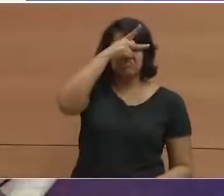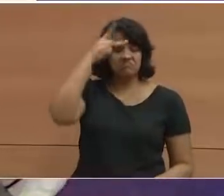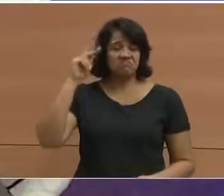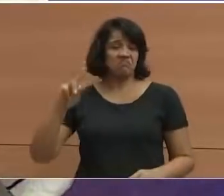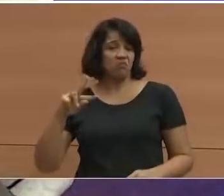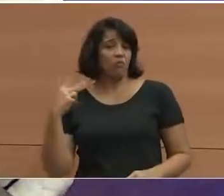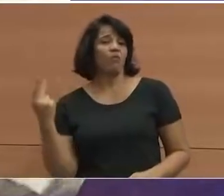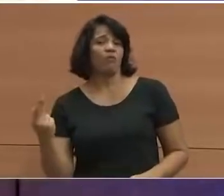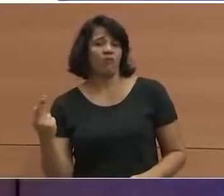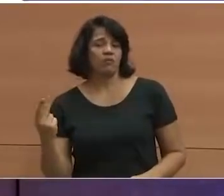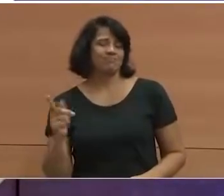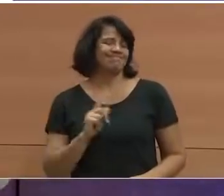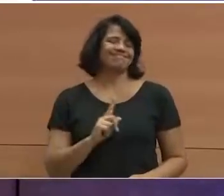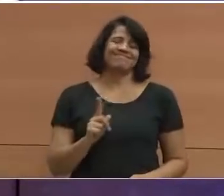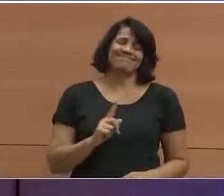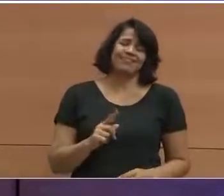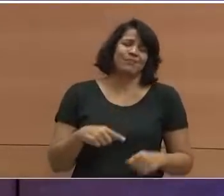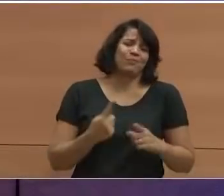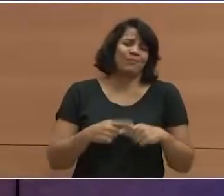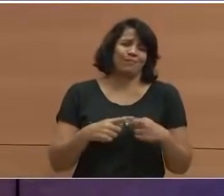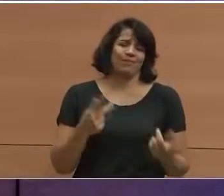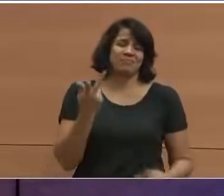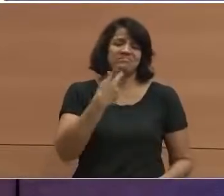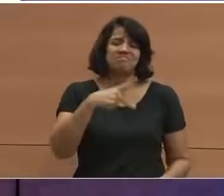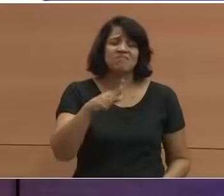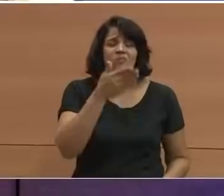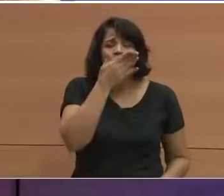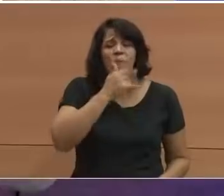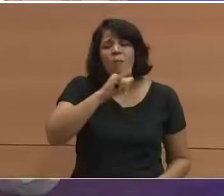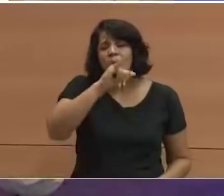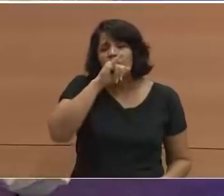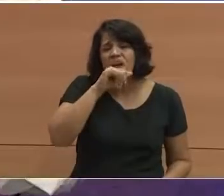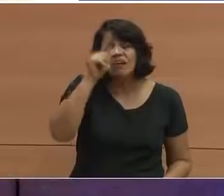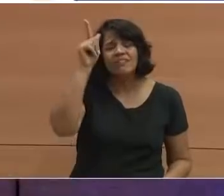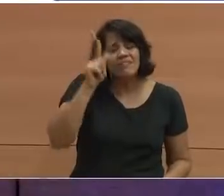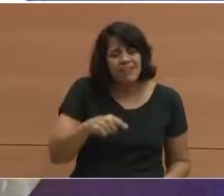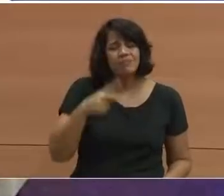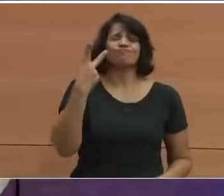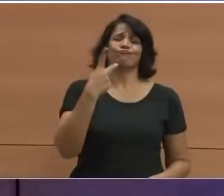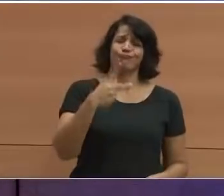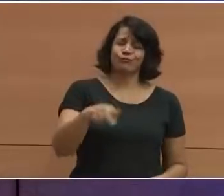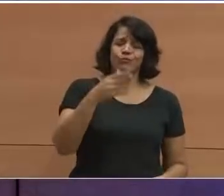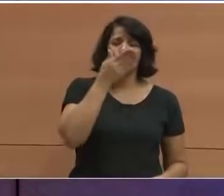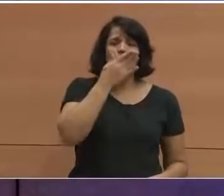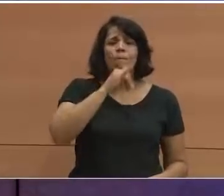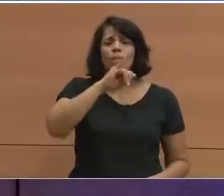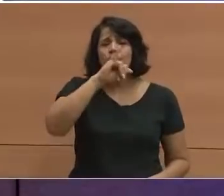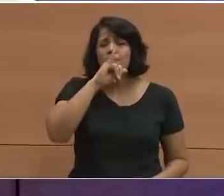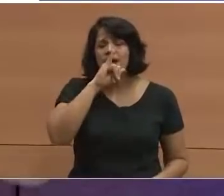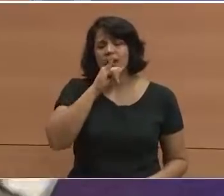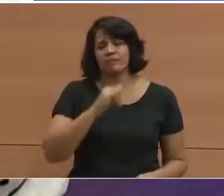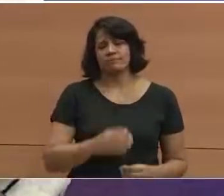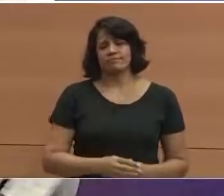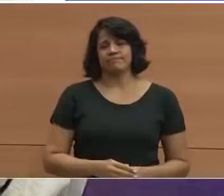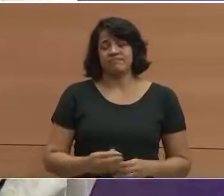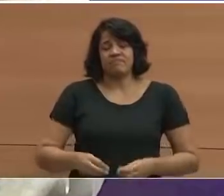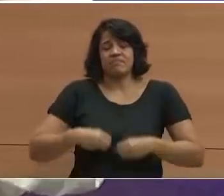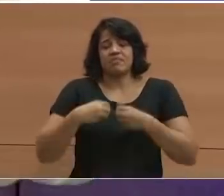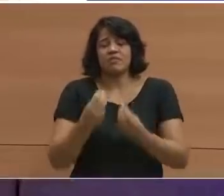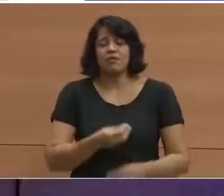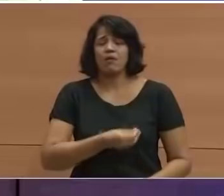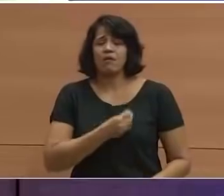de seu pai, porque seu pai é seu pai é o único, é quem gerou você, não é isso? E quem cuidou de